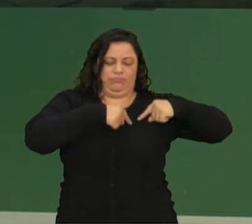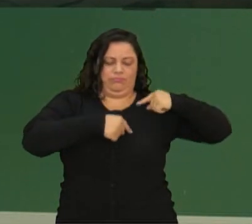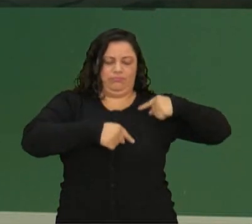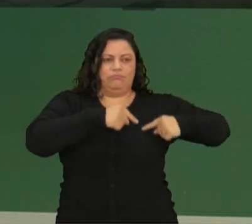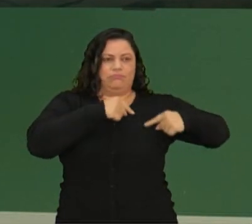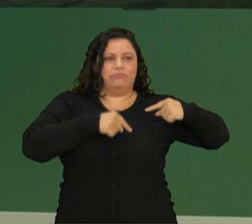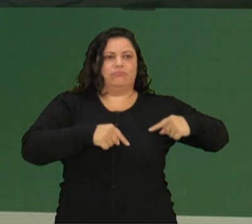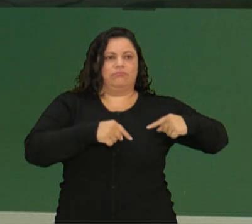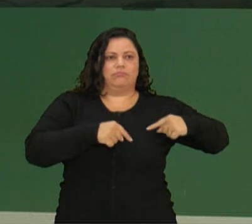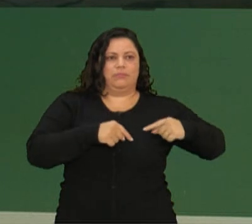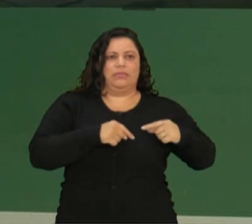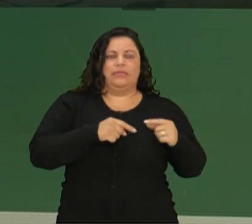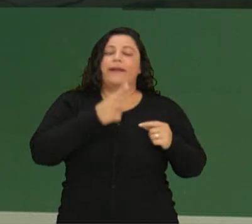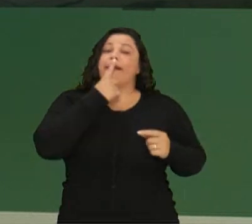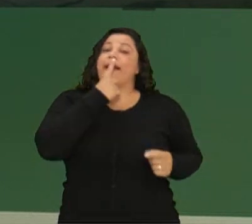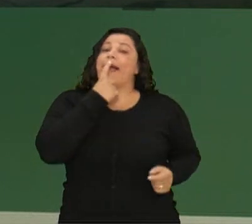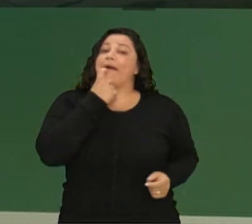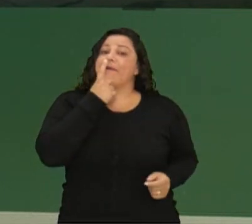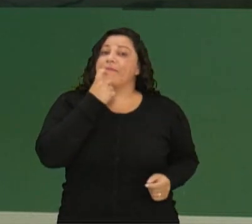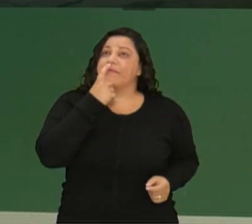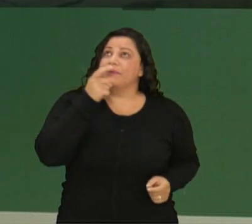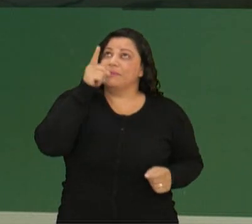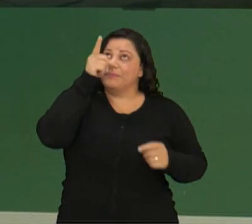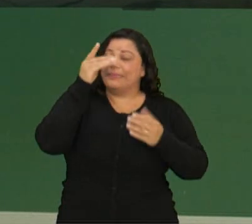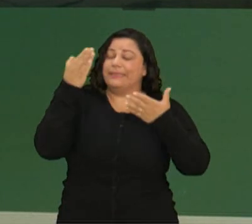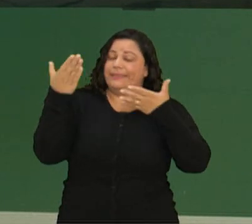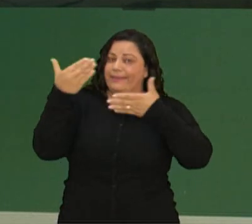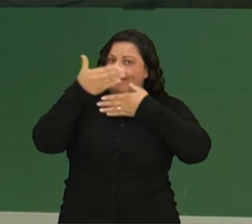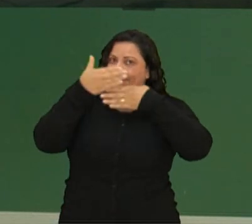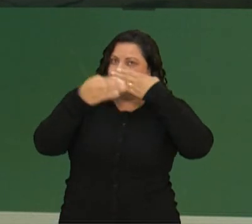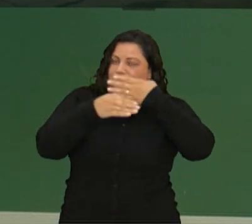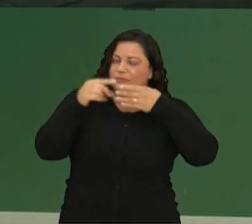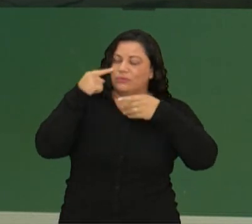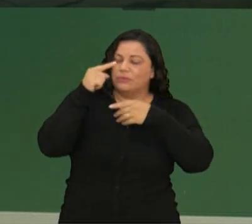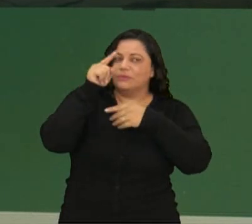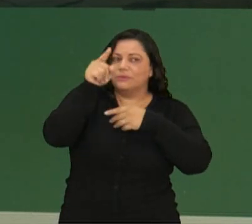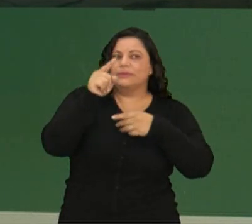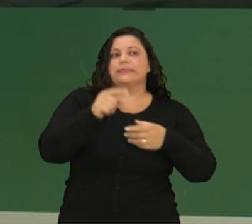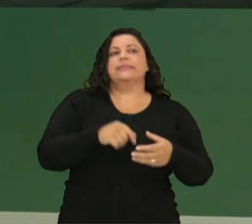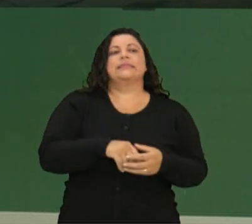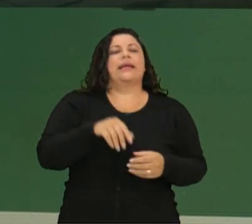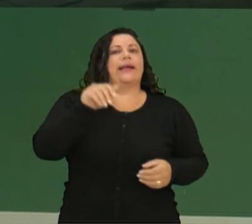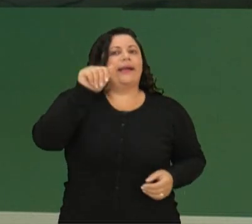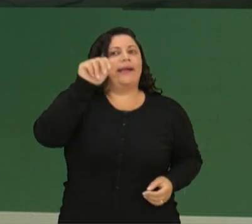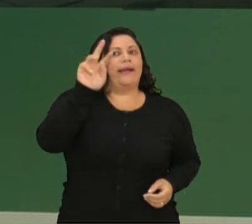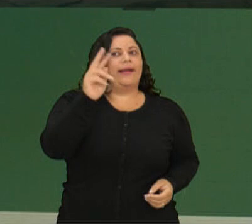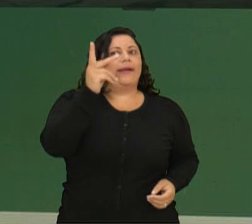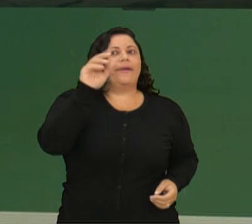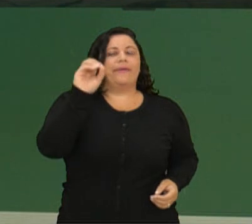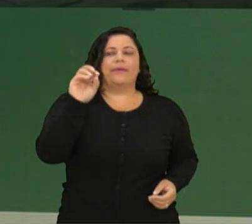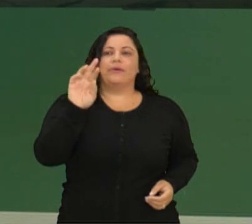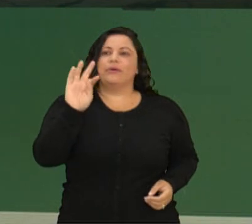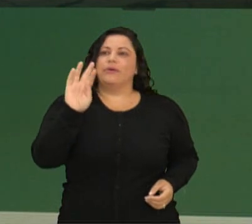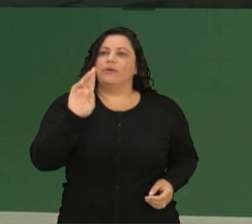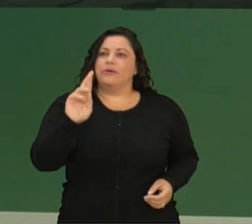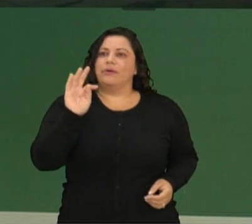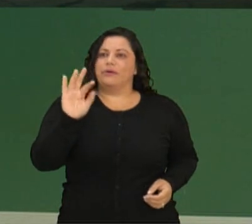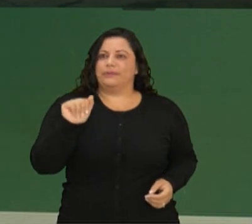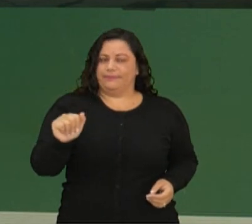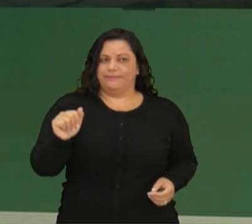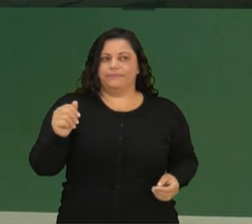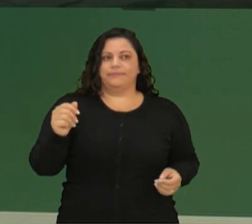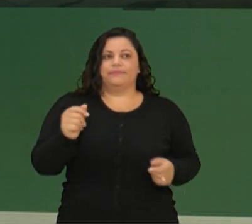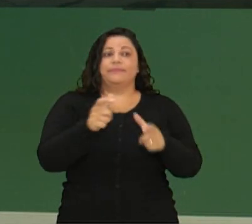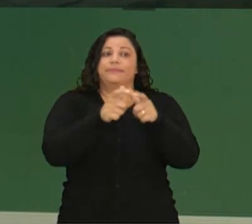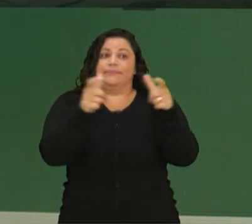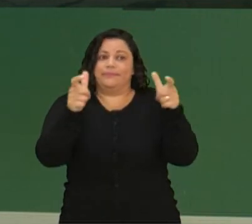esquerdo, essa artéria vermelha grande destacada aqui, tá? É a artéria aorta, beleza? A maior do